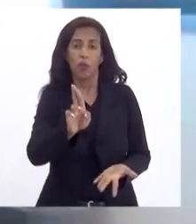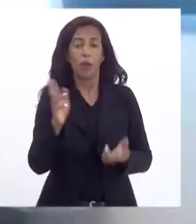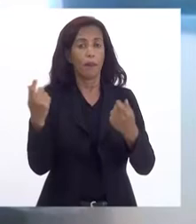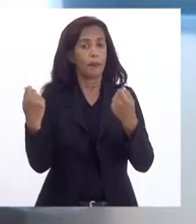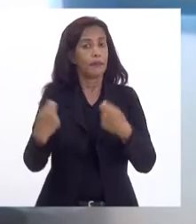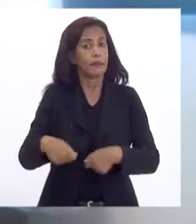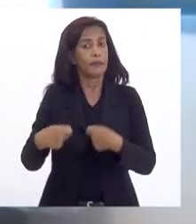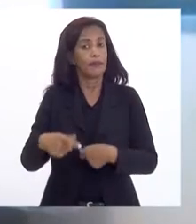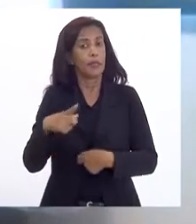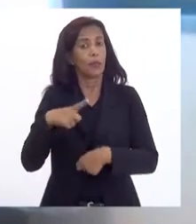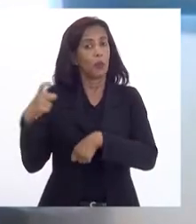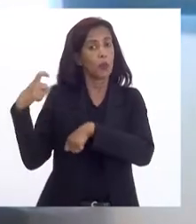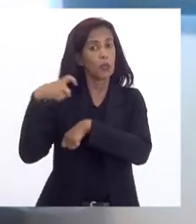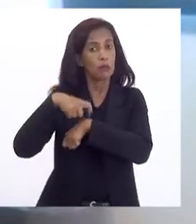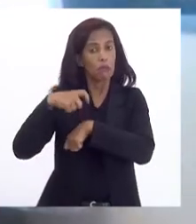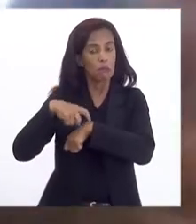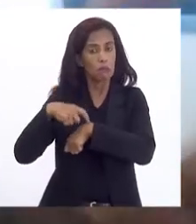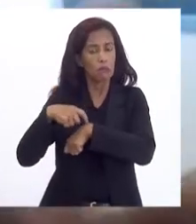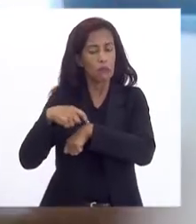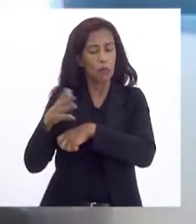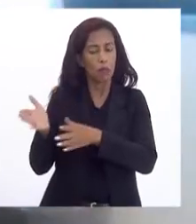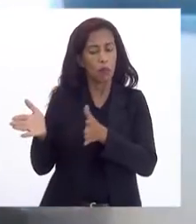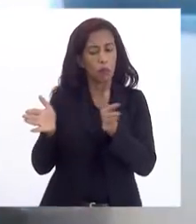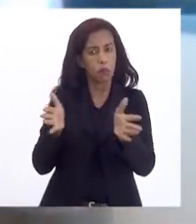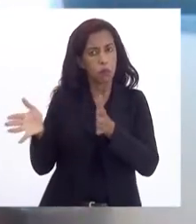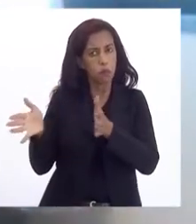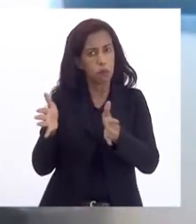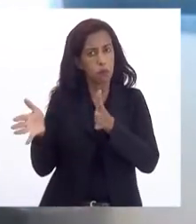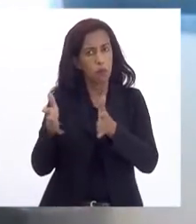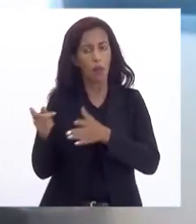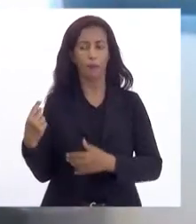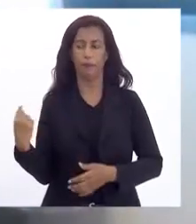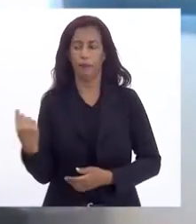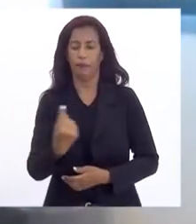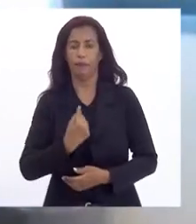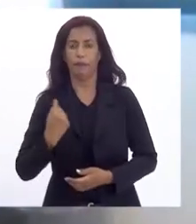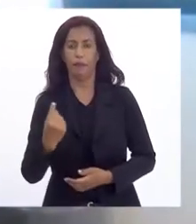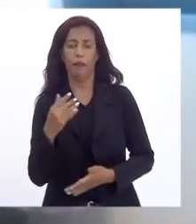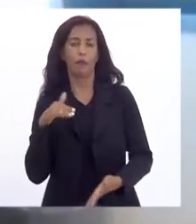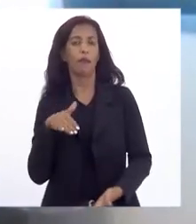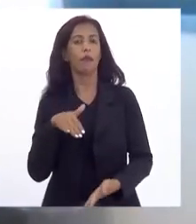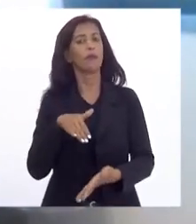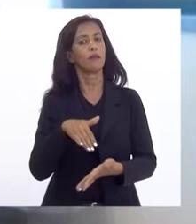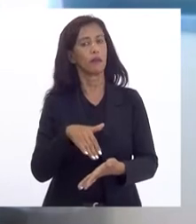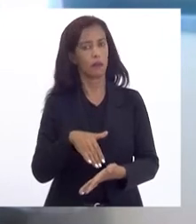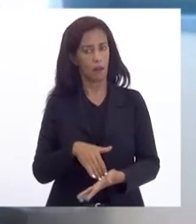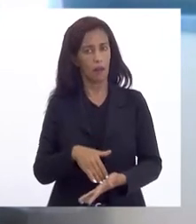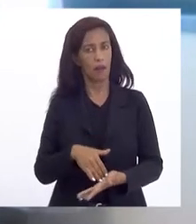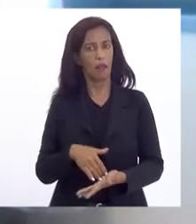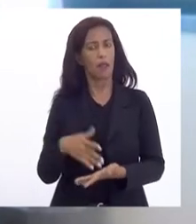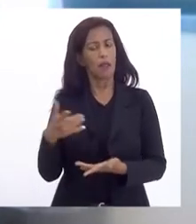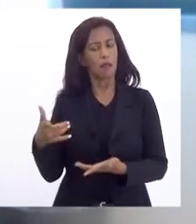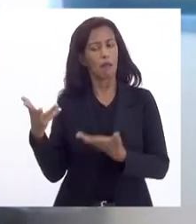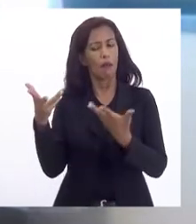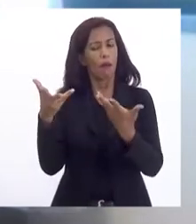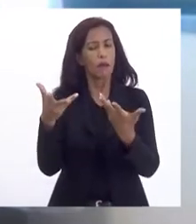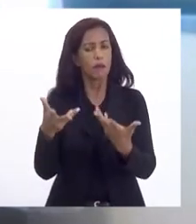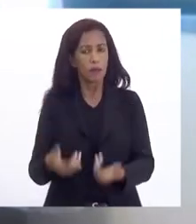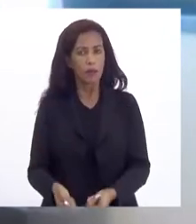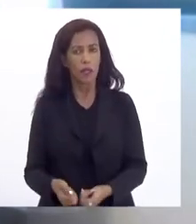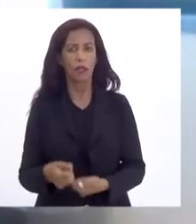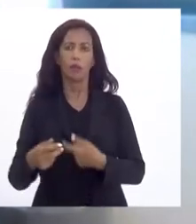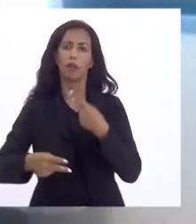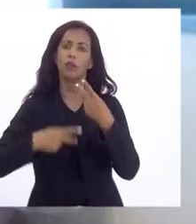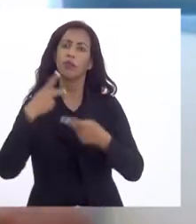ter um tempo razoável para até ele ser contemplado, porque a gente está falando